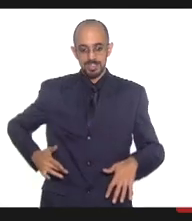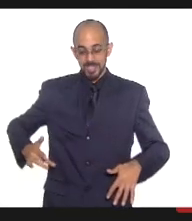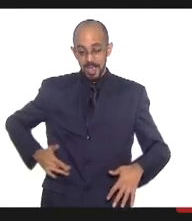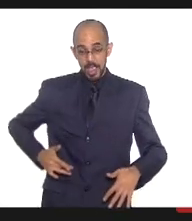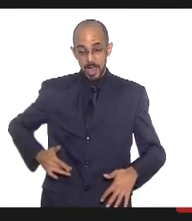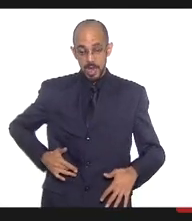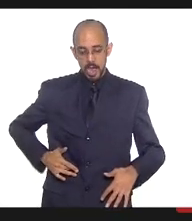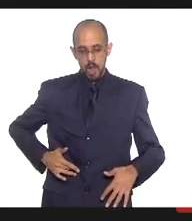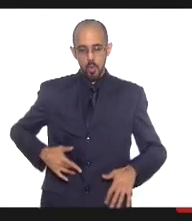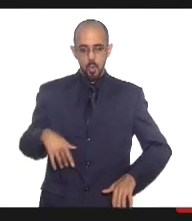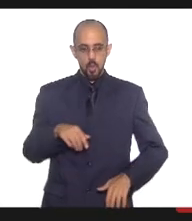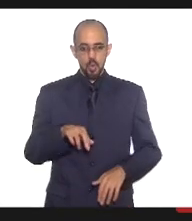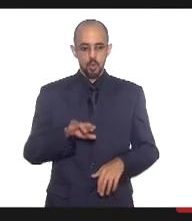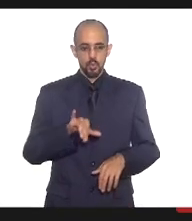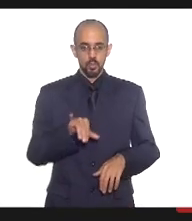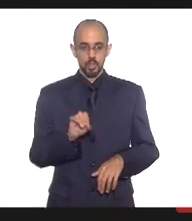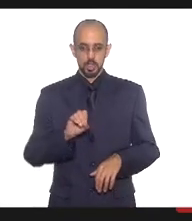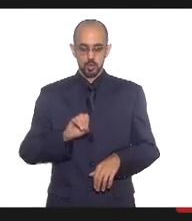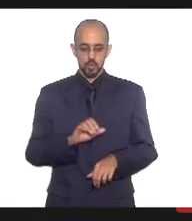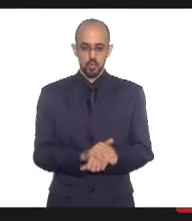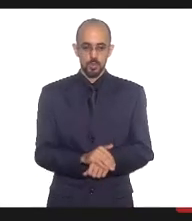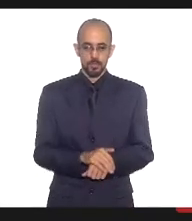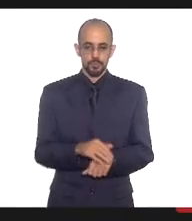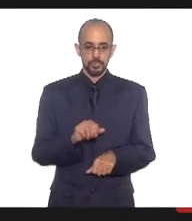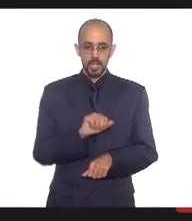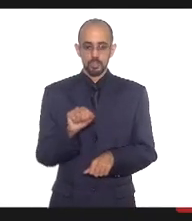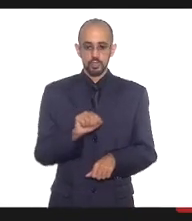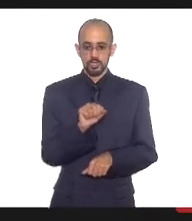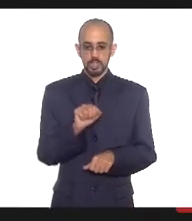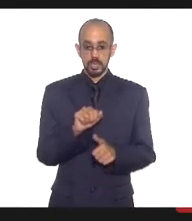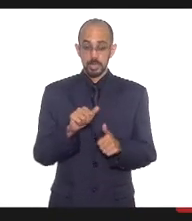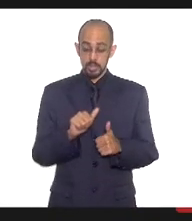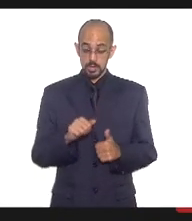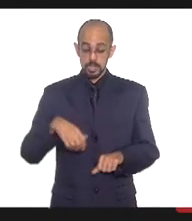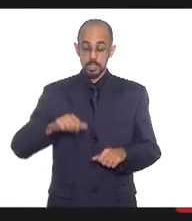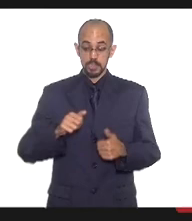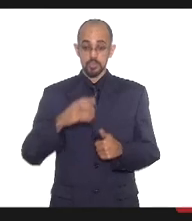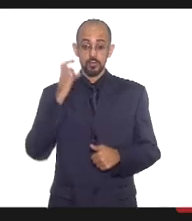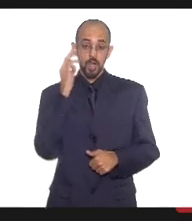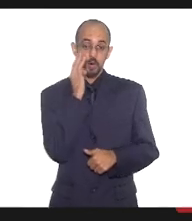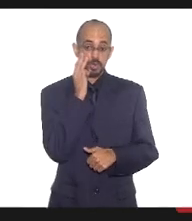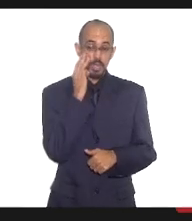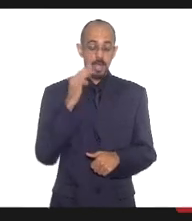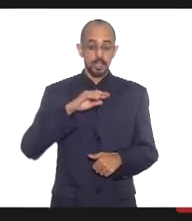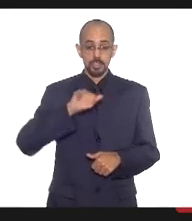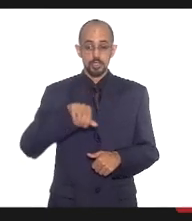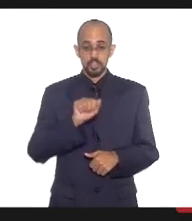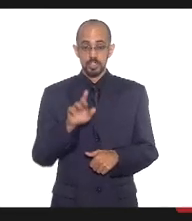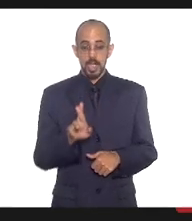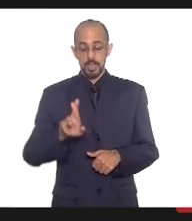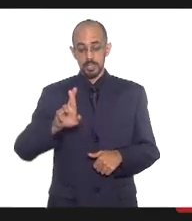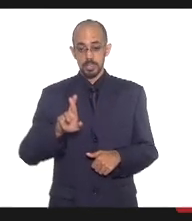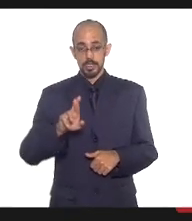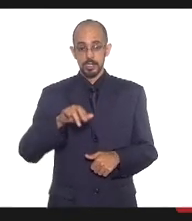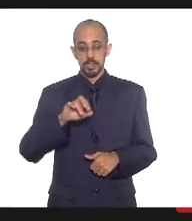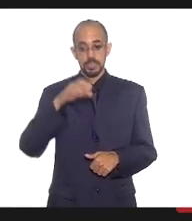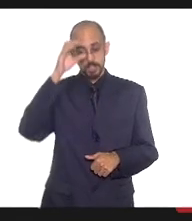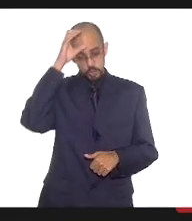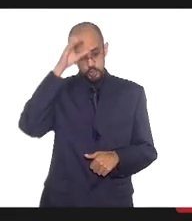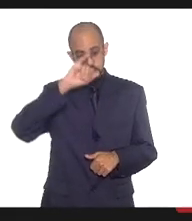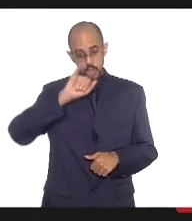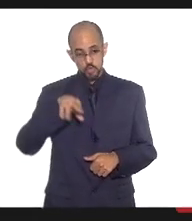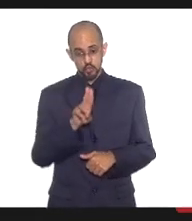Janeiro também estão presentes as assessorias dos deputados waldeck Carneiro Jair Bittencourt a Ju e conosco